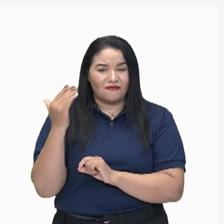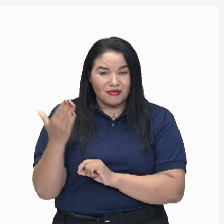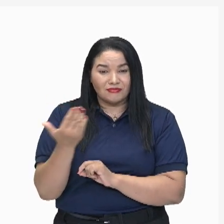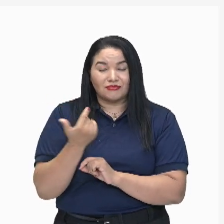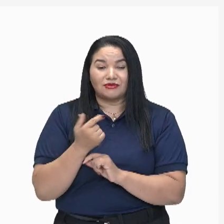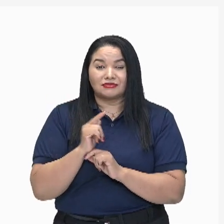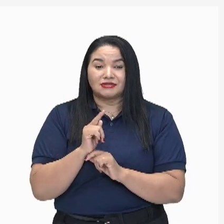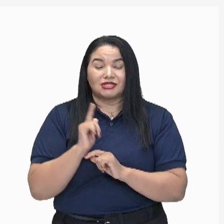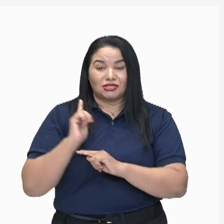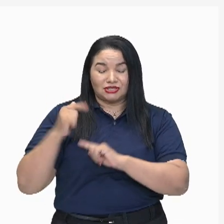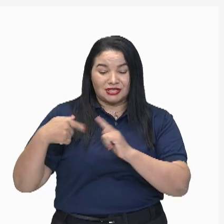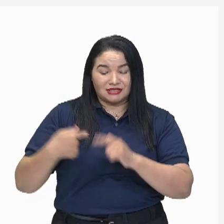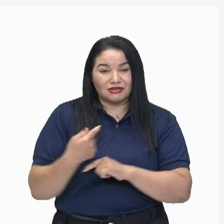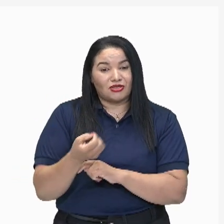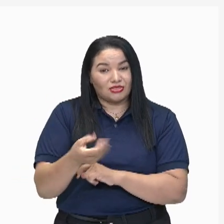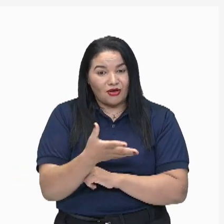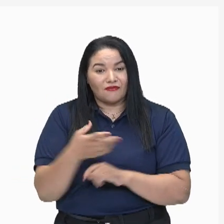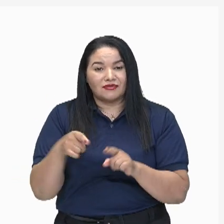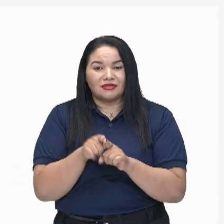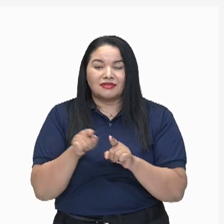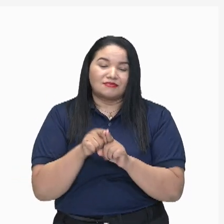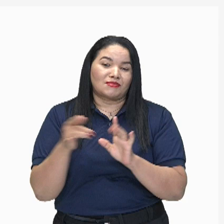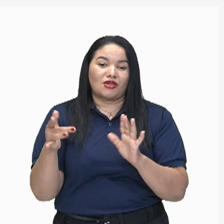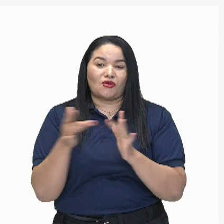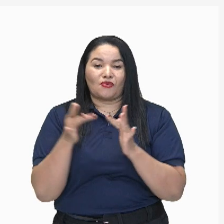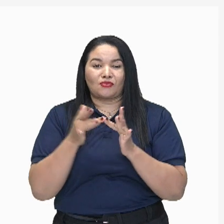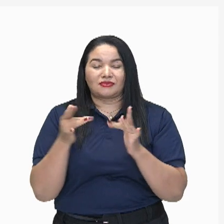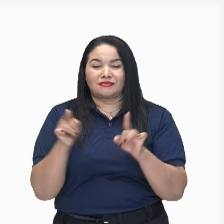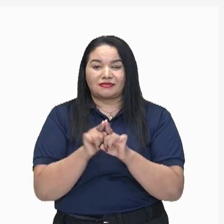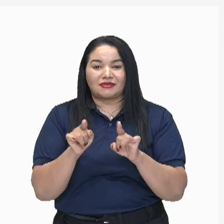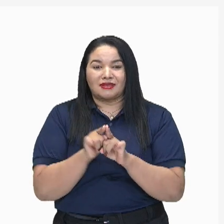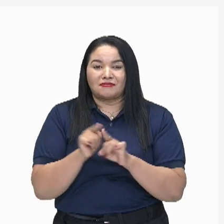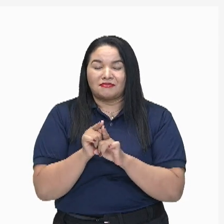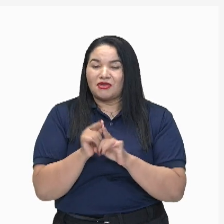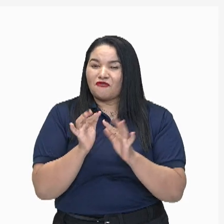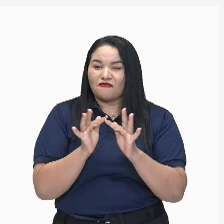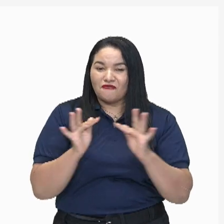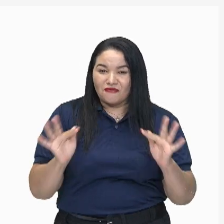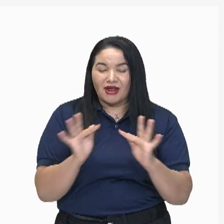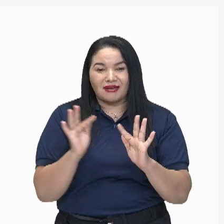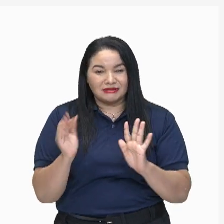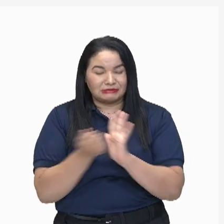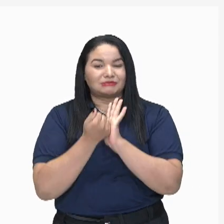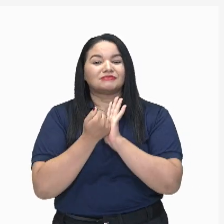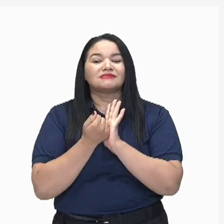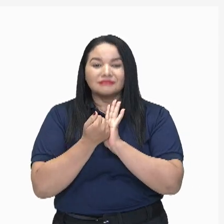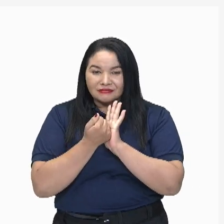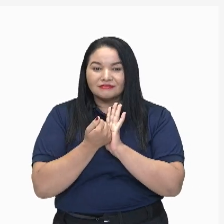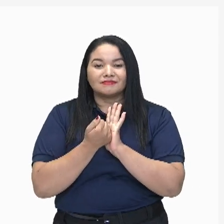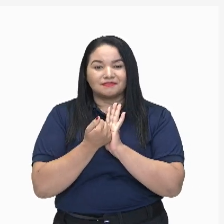gerações mais novas que entram em contato, leem frases marcantes,